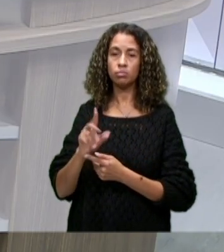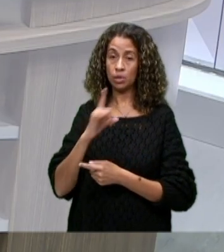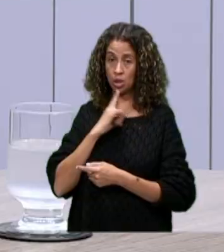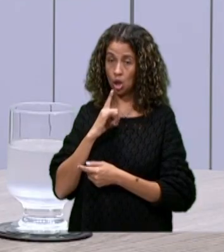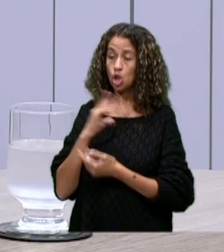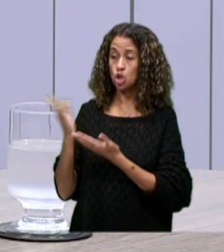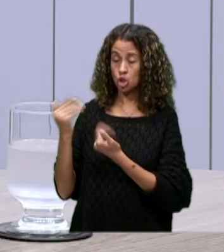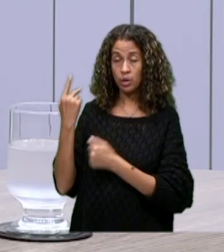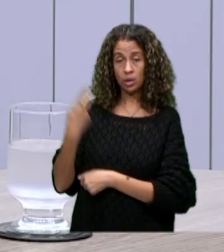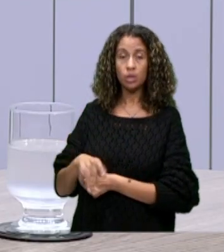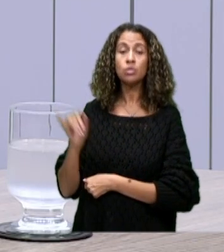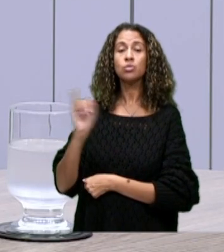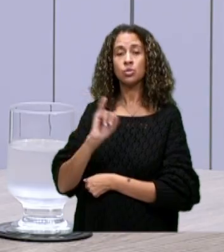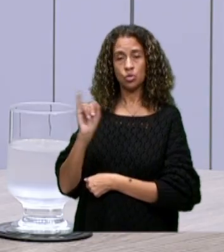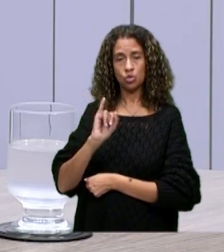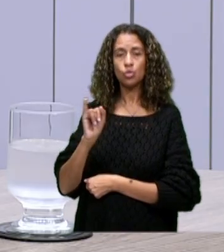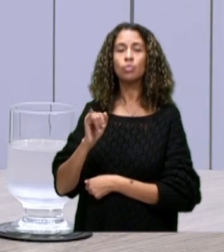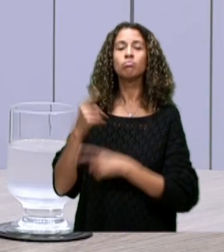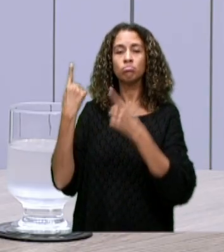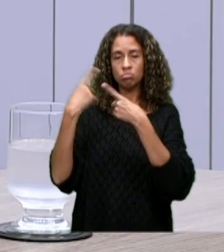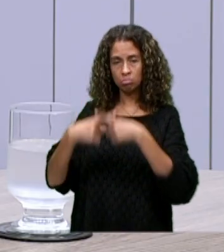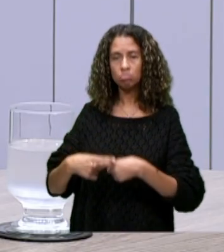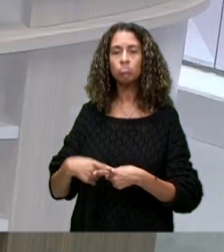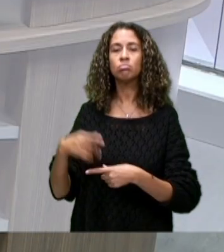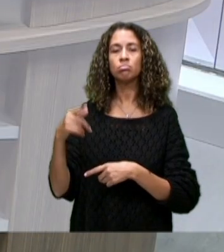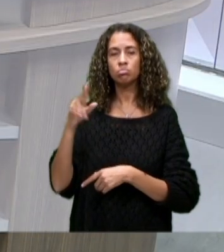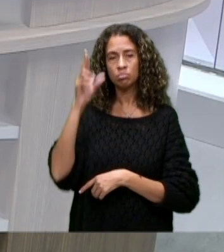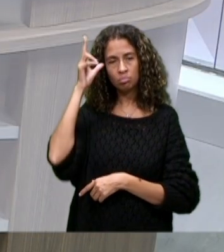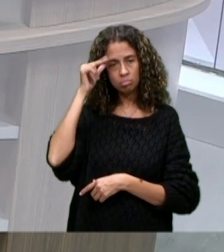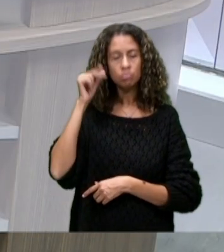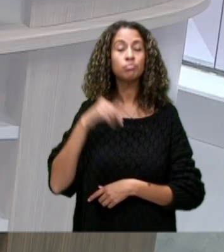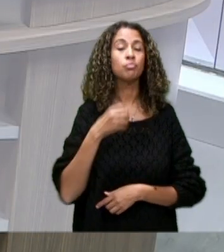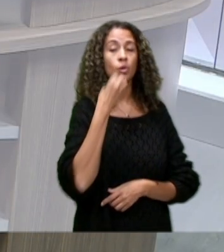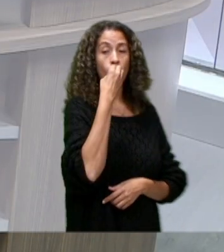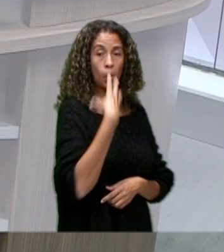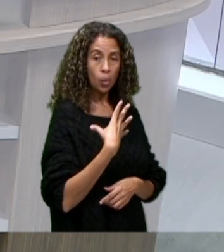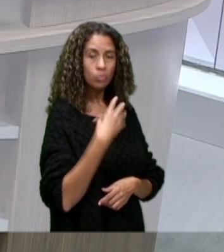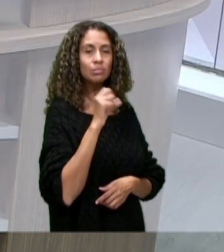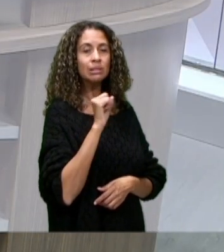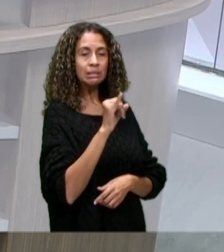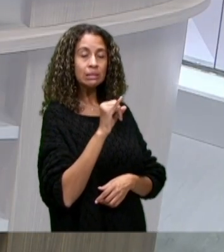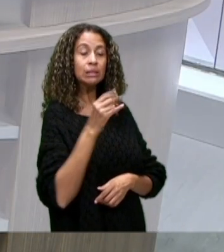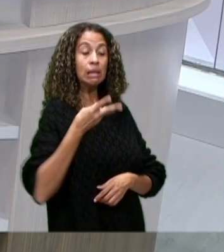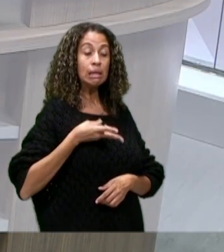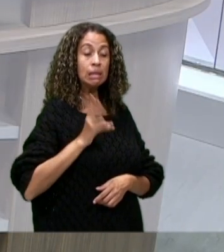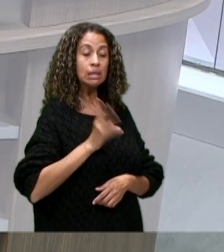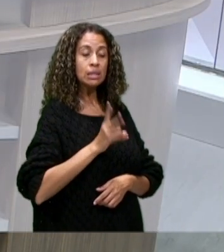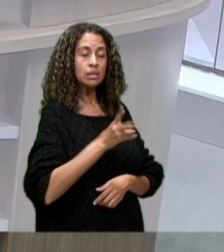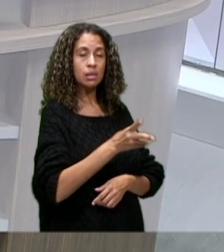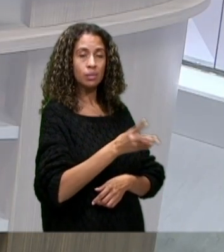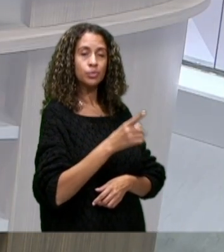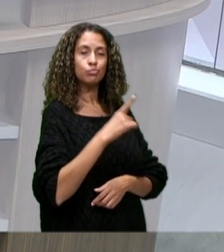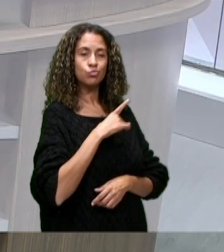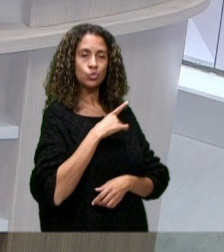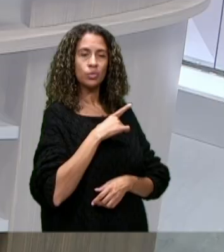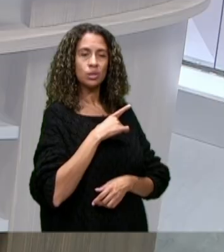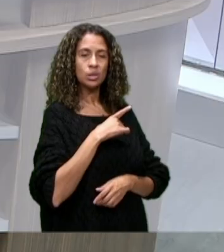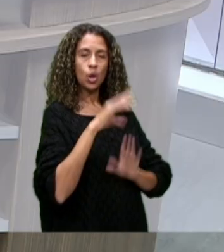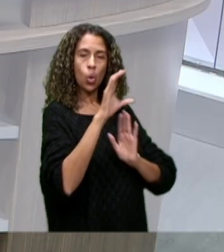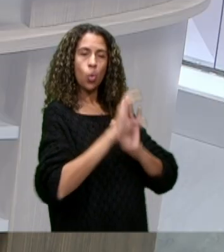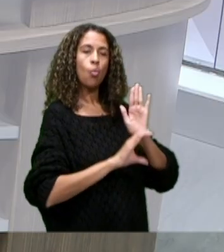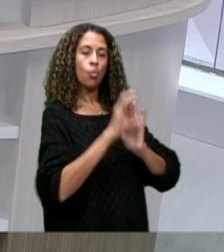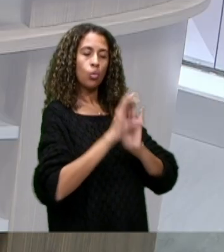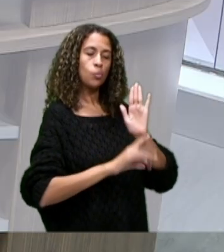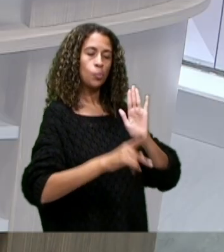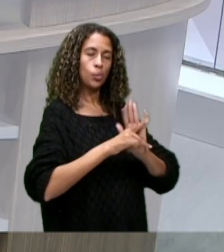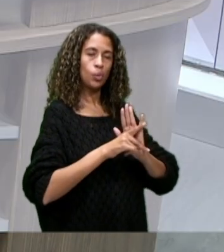aqui de Itajaí, jogador de xadrez, campeonato de xadrez. Seria muito bom se fosse uma constante do currículo